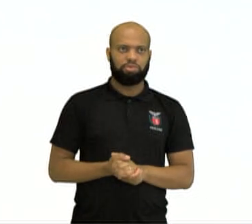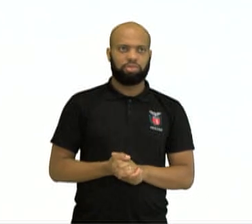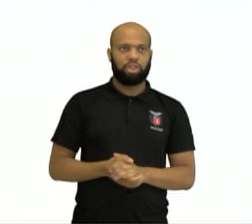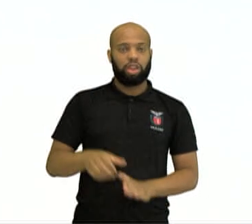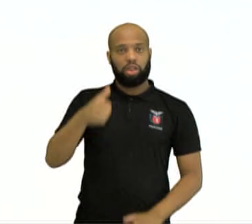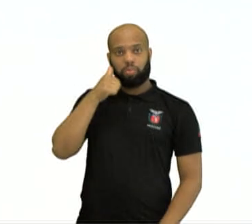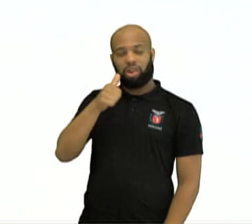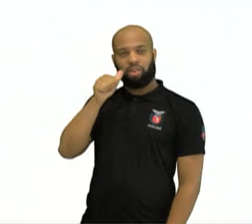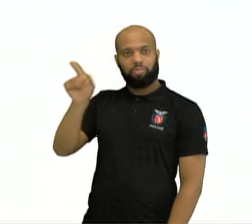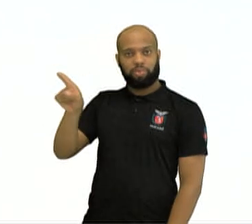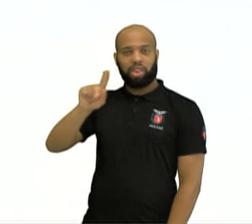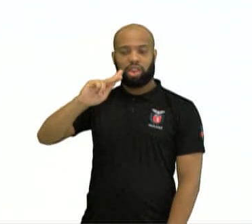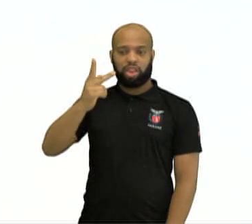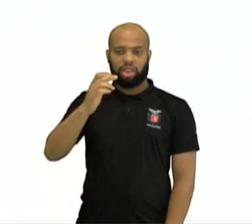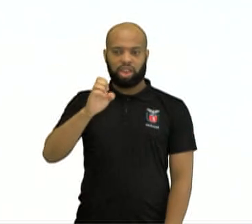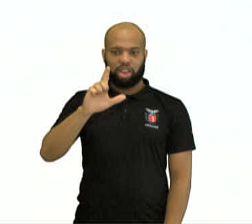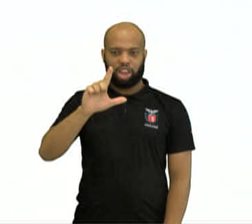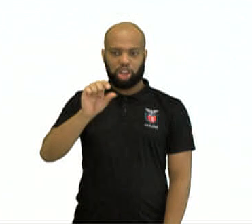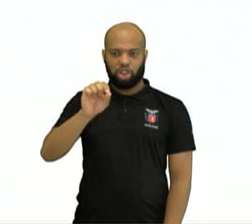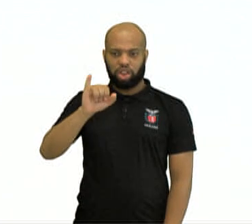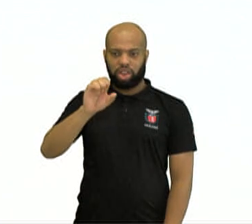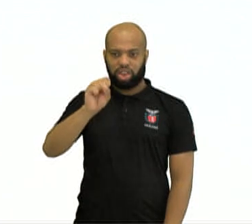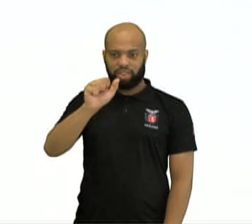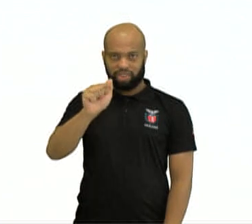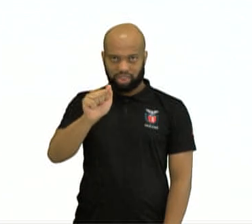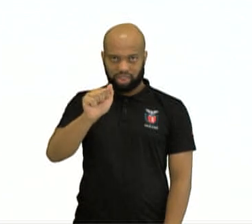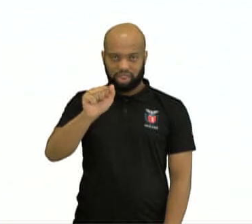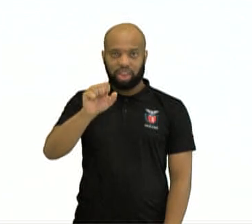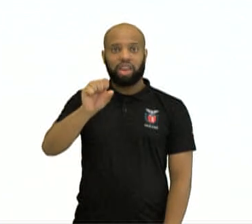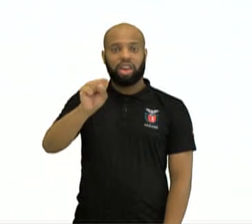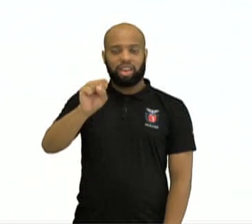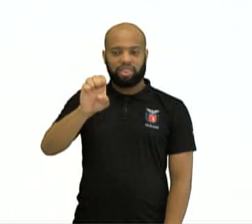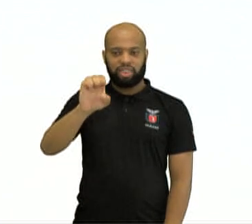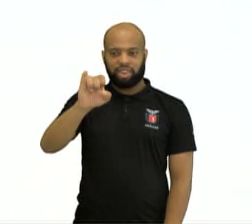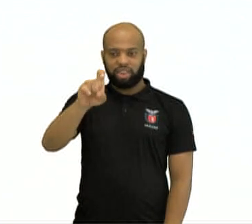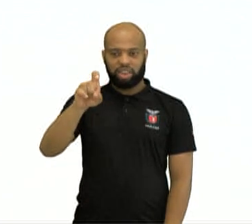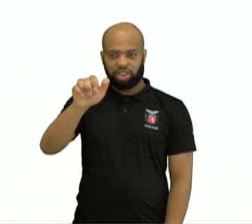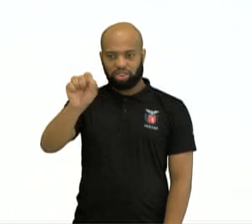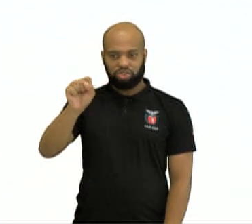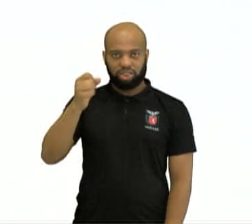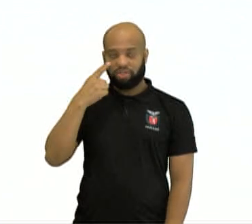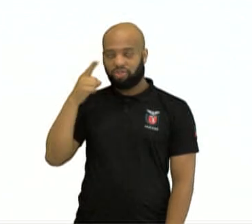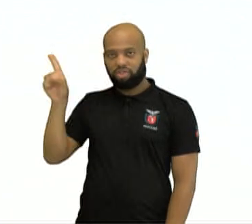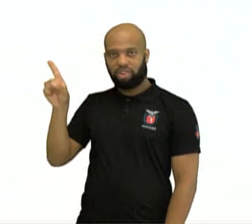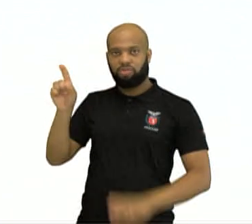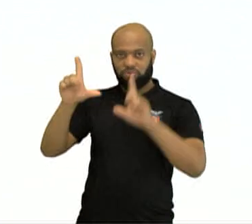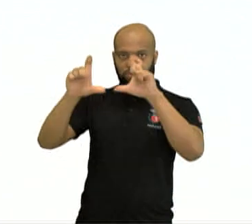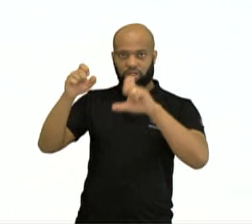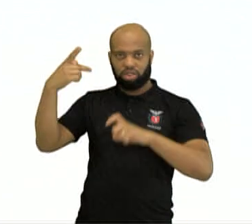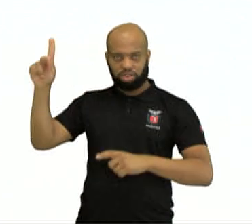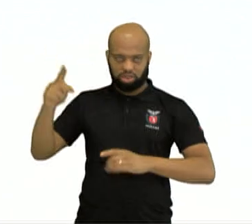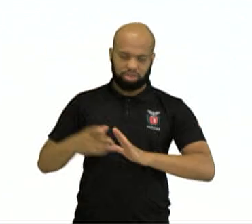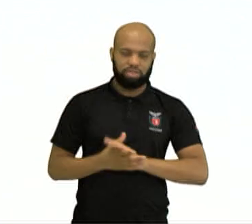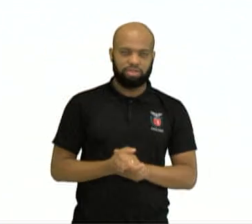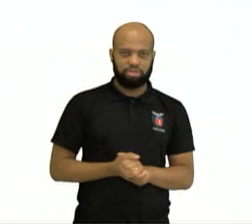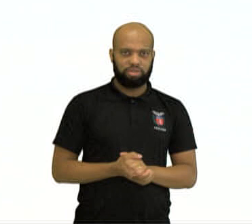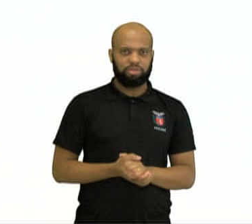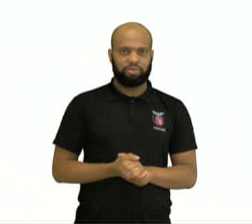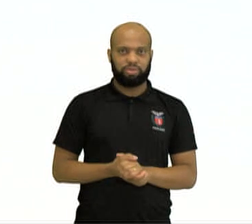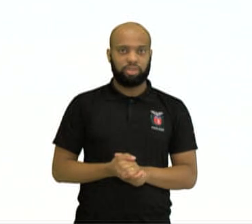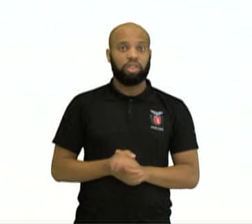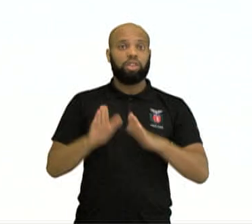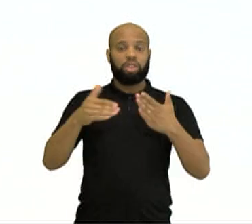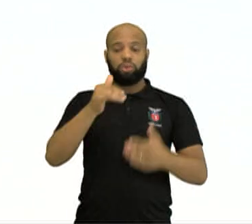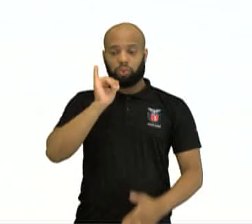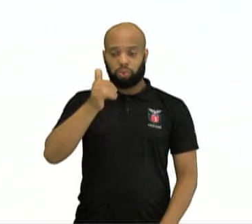Heloísa Seixas. A senhora pôs uma imagem aqui da escritora para vocês visualizarem quem é Heloísa Seixas.